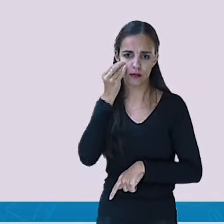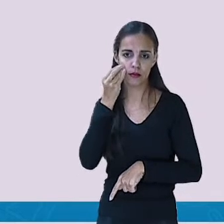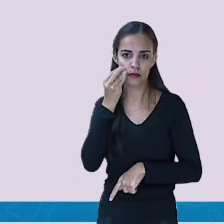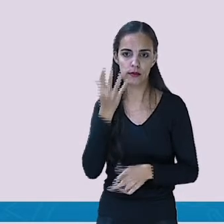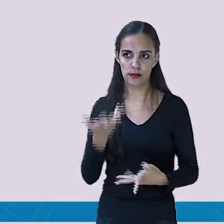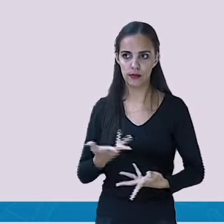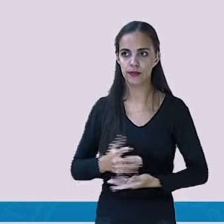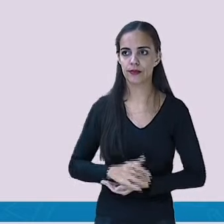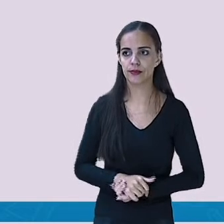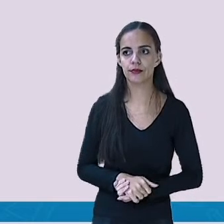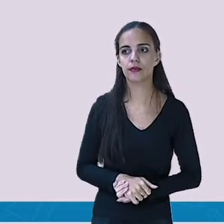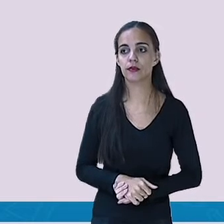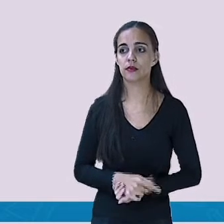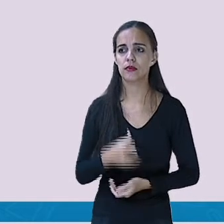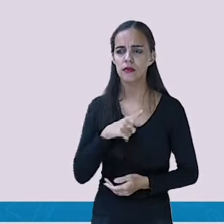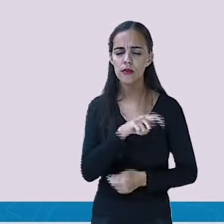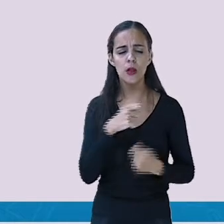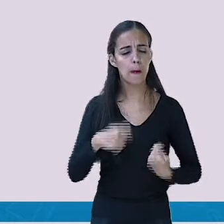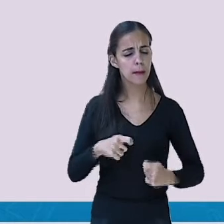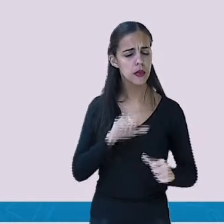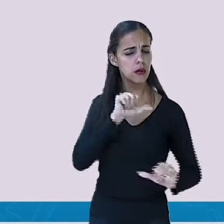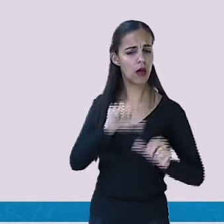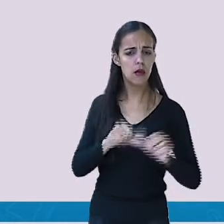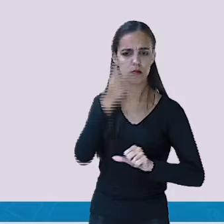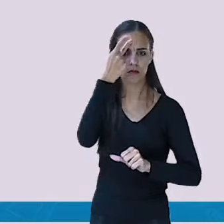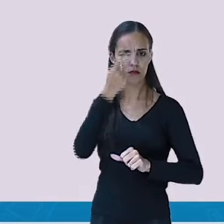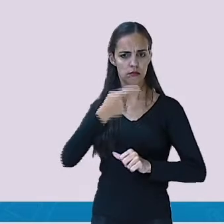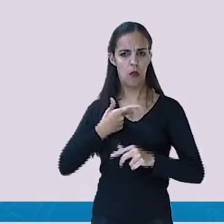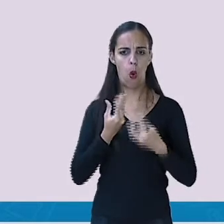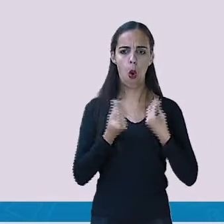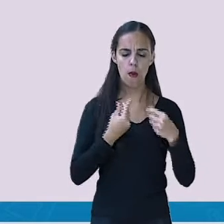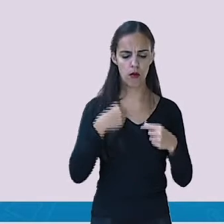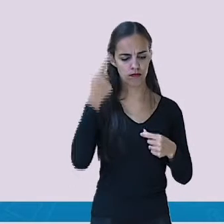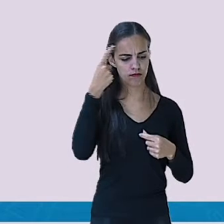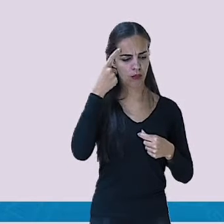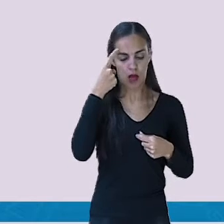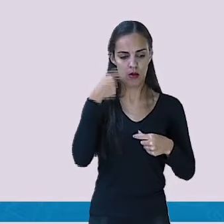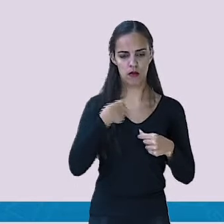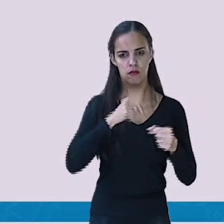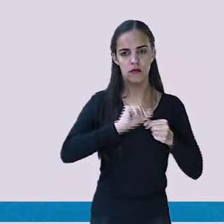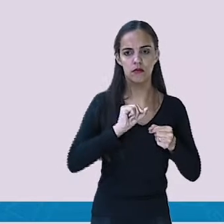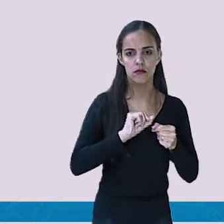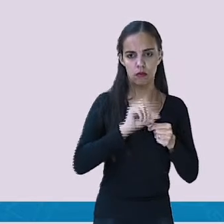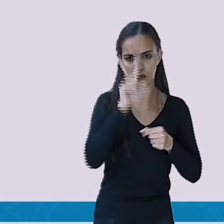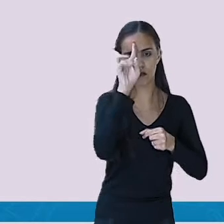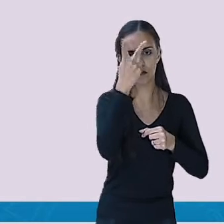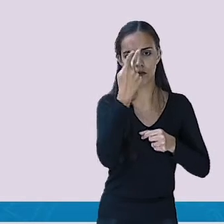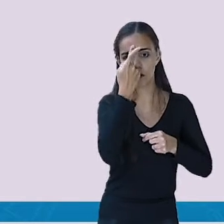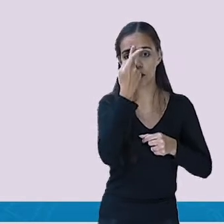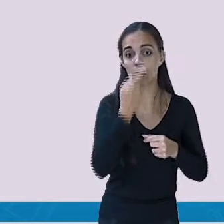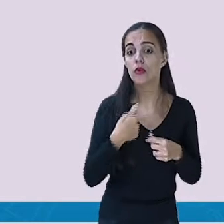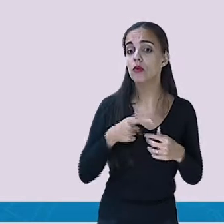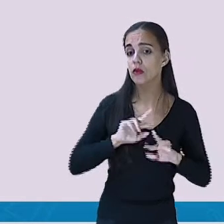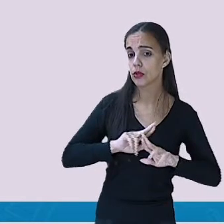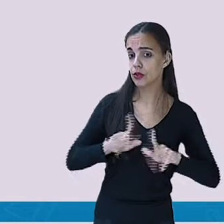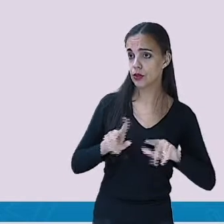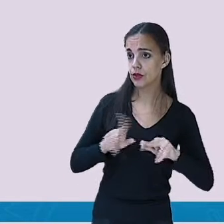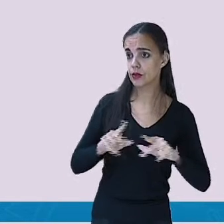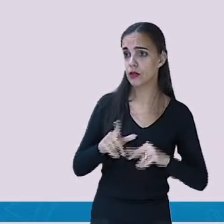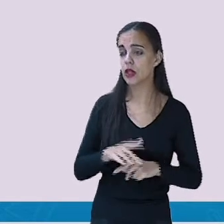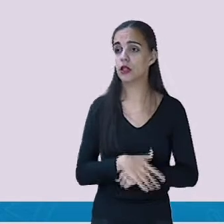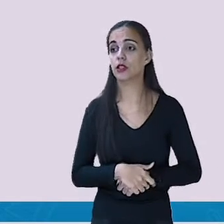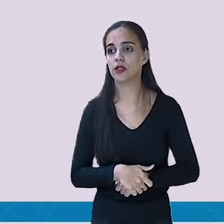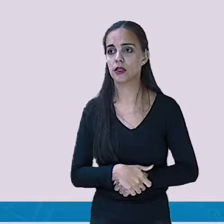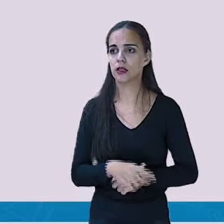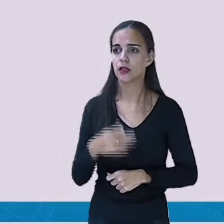é preciso atitudes, porque o desenvolvimento acontece. É necessário, é indispensável o desenvolvimento.